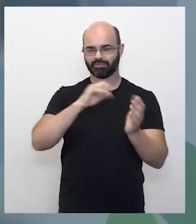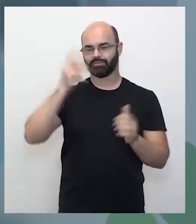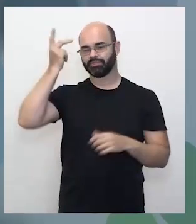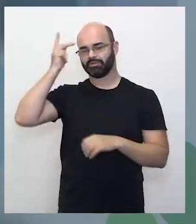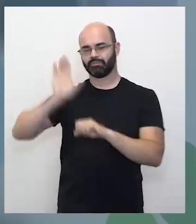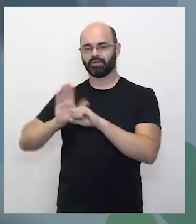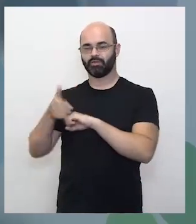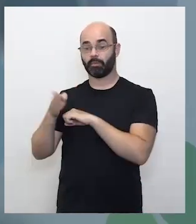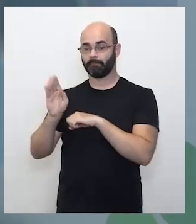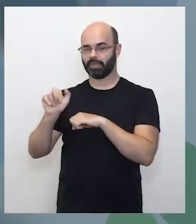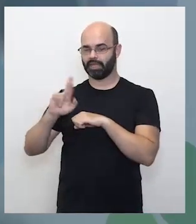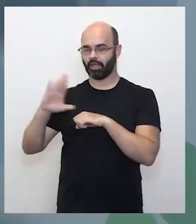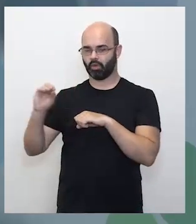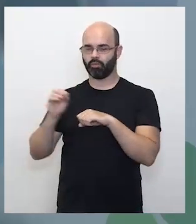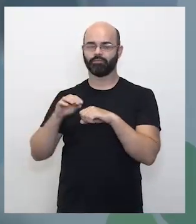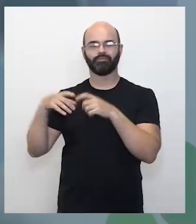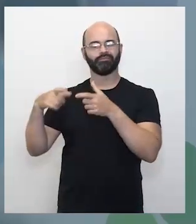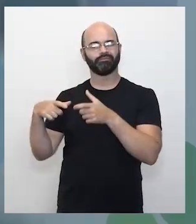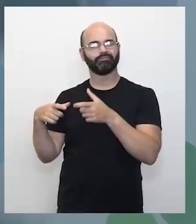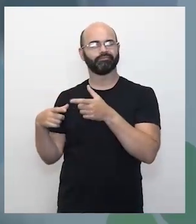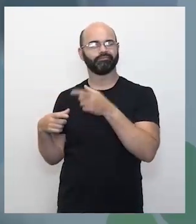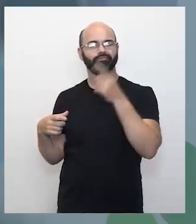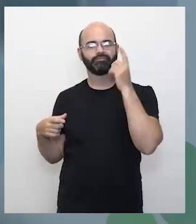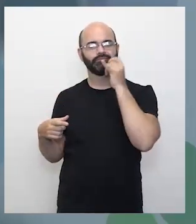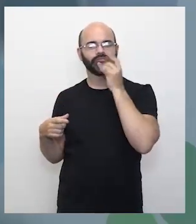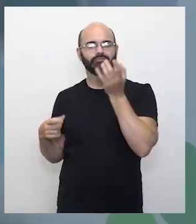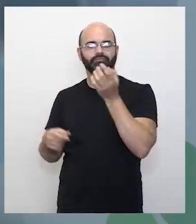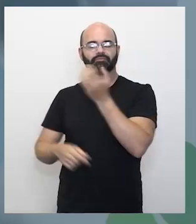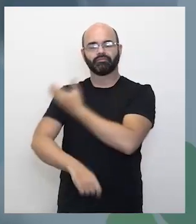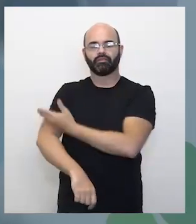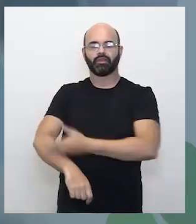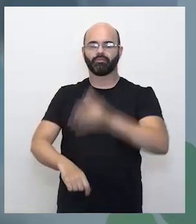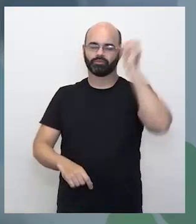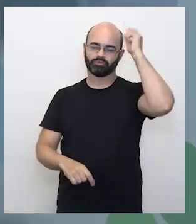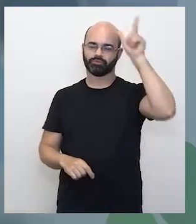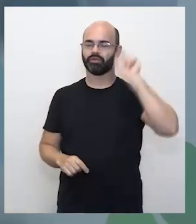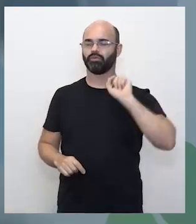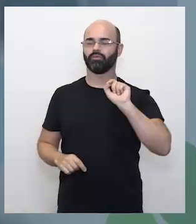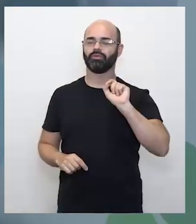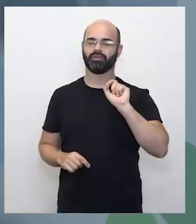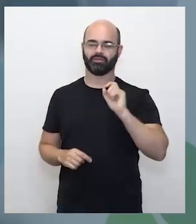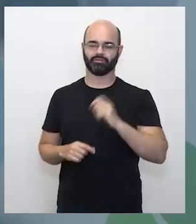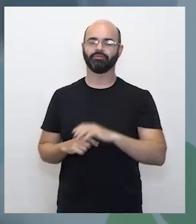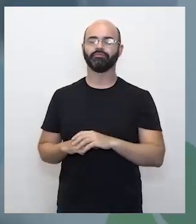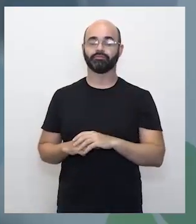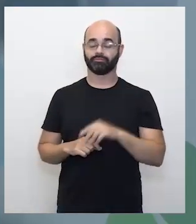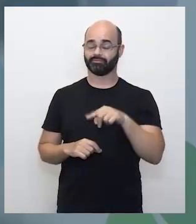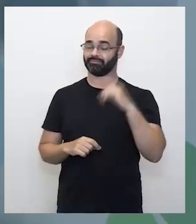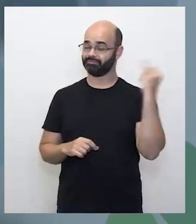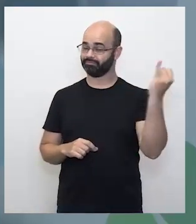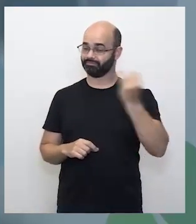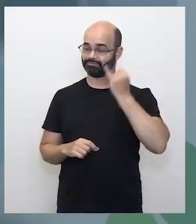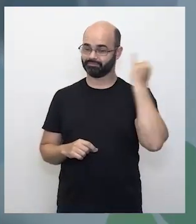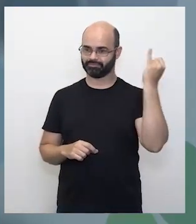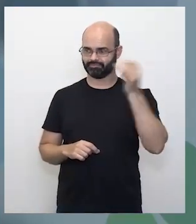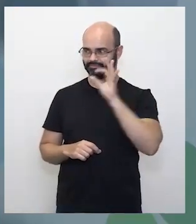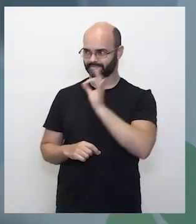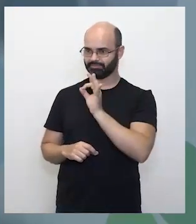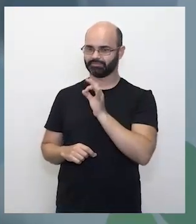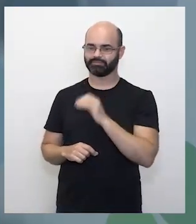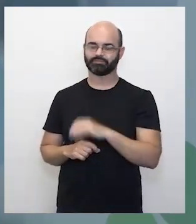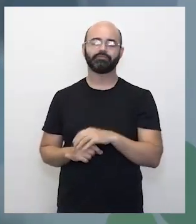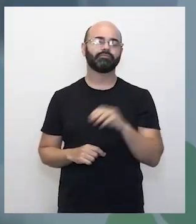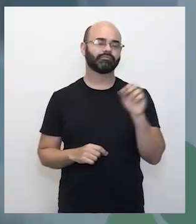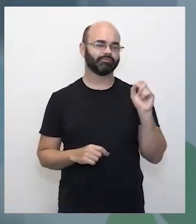quais são, né, quais são os hábitos culturais? Então, né, esse processo é fundamental, né, Fabi? E o